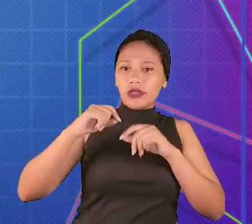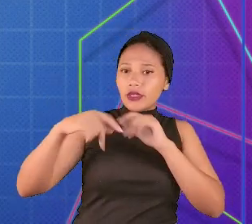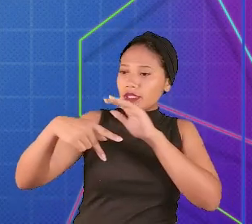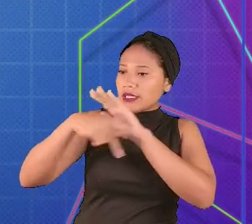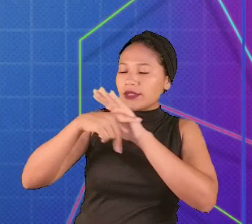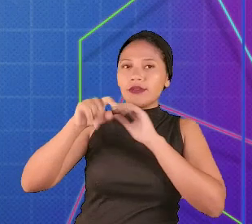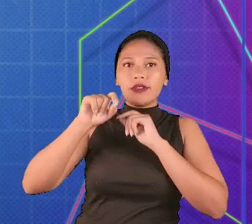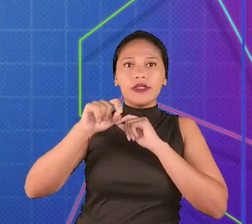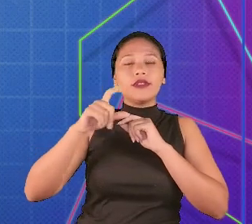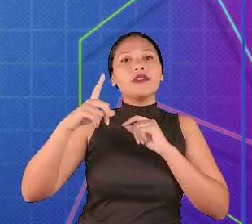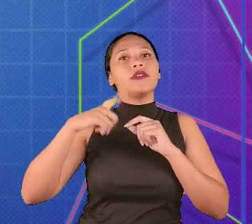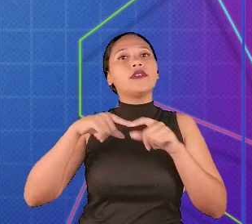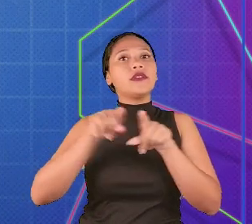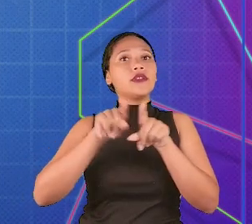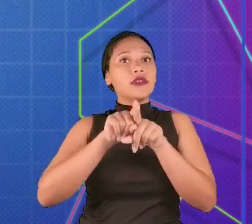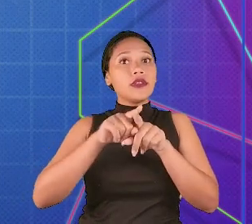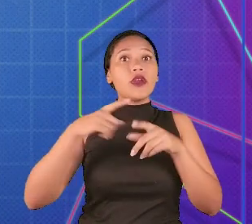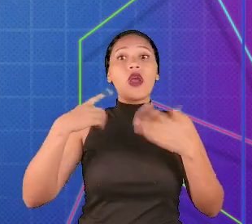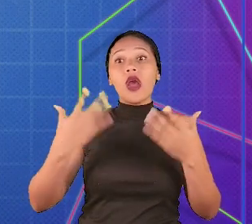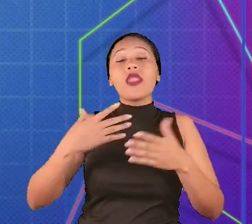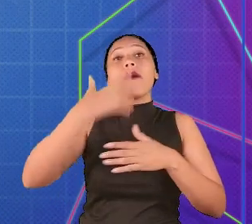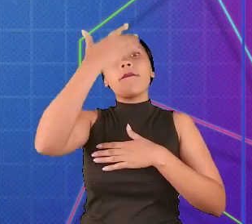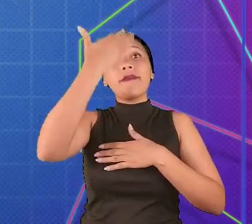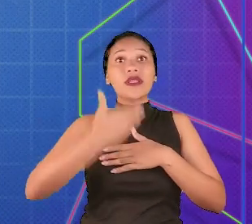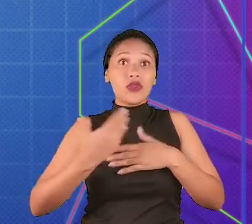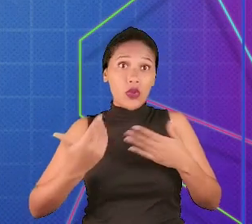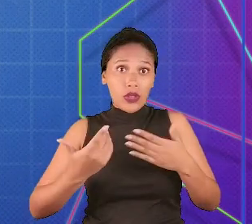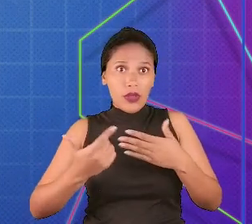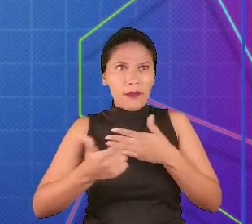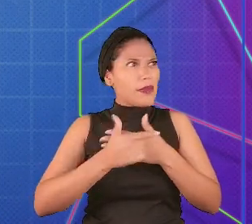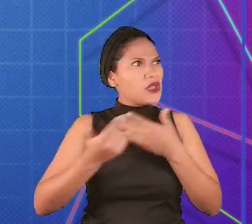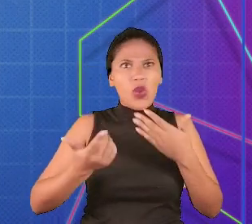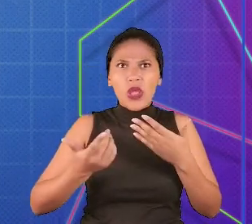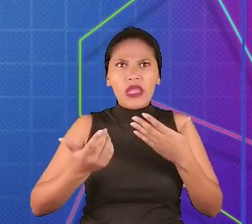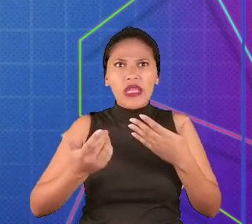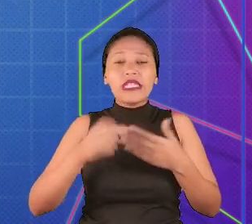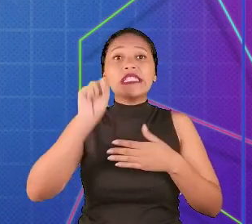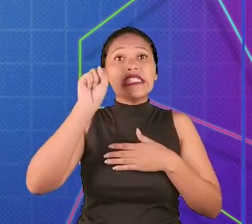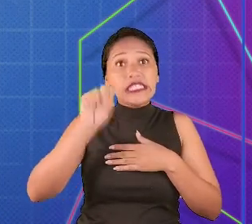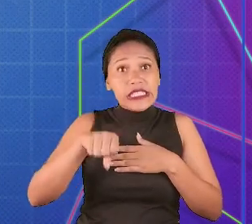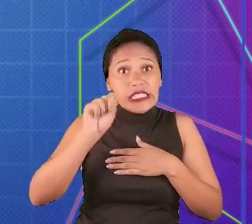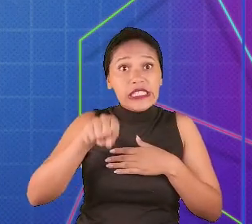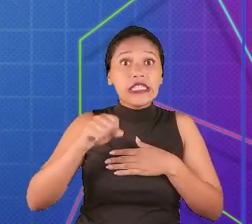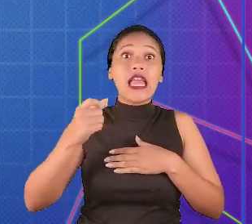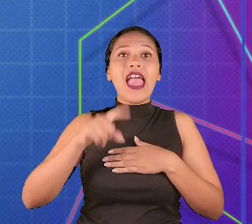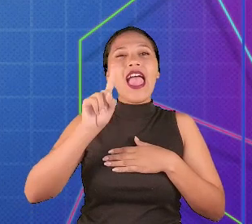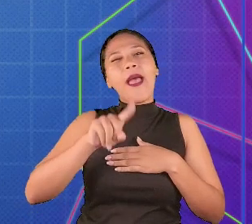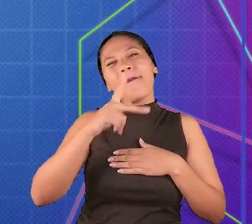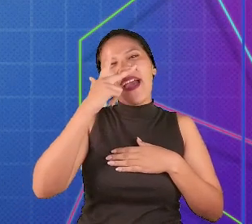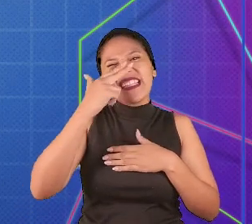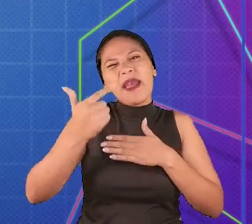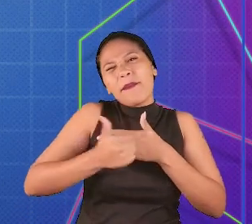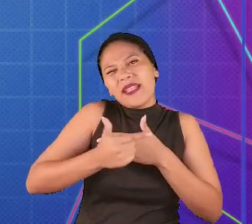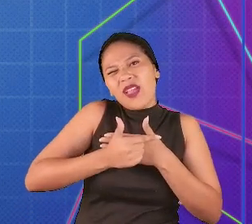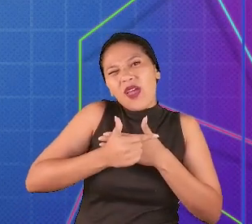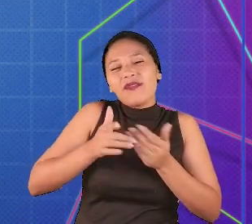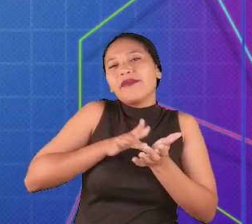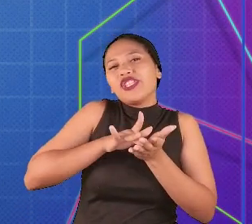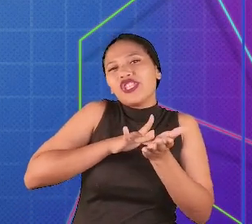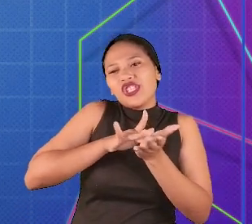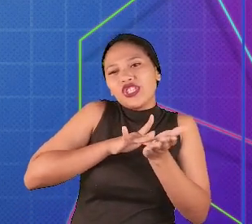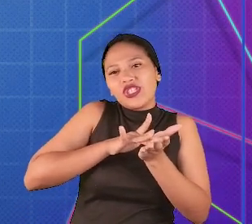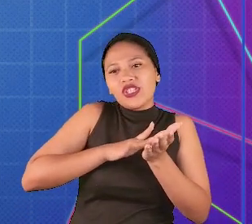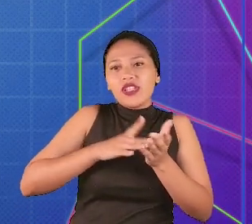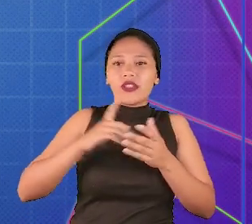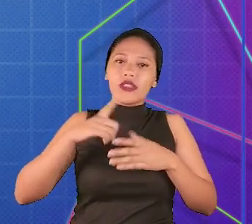outra parecida, mas bem mais específica, a da persona. Persona? Sim, a persona é como se fosse um personagem de